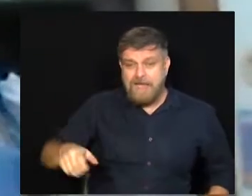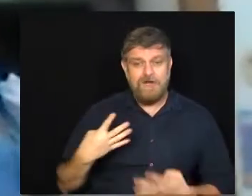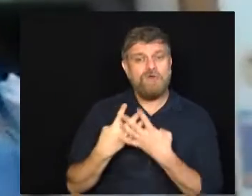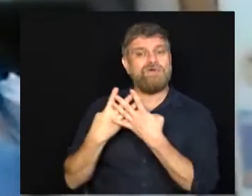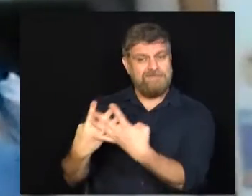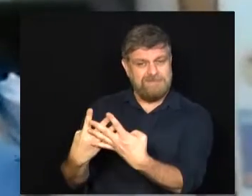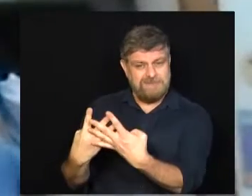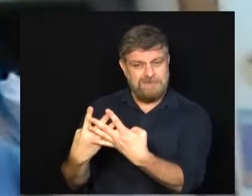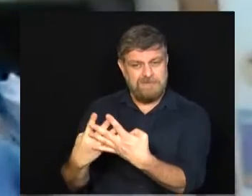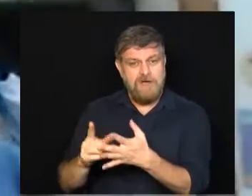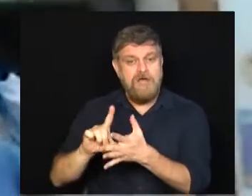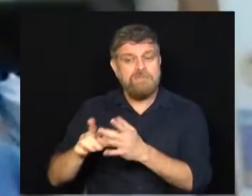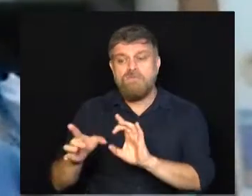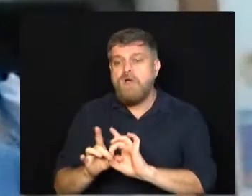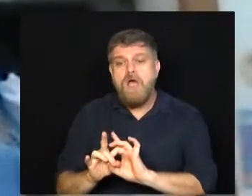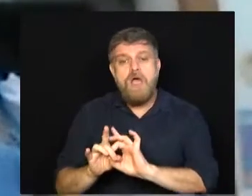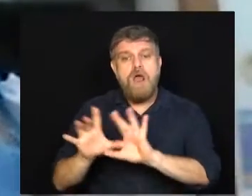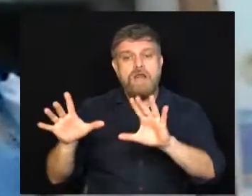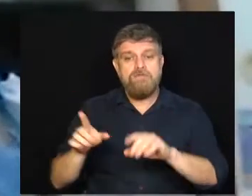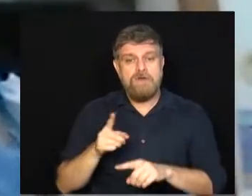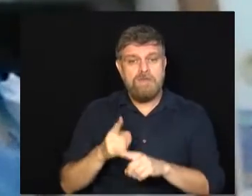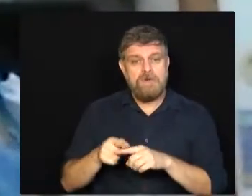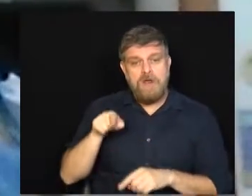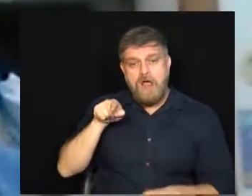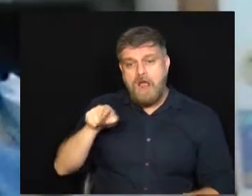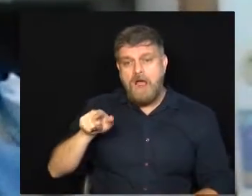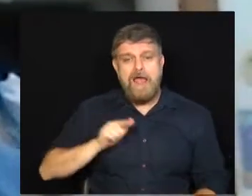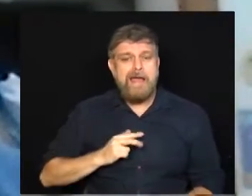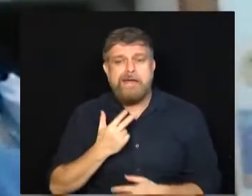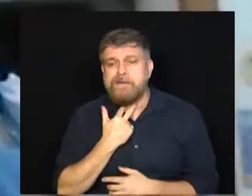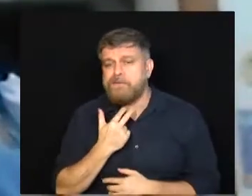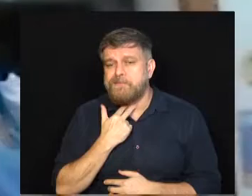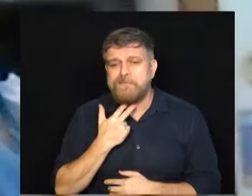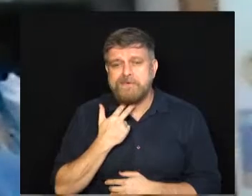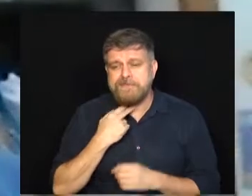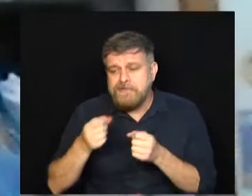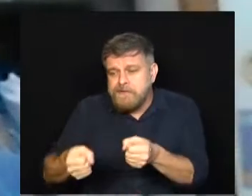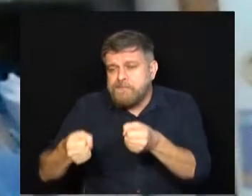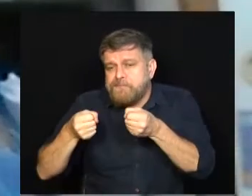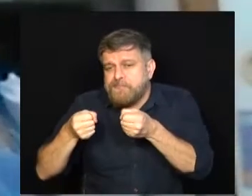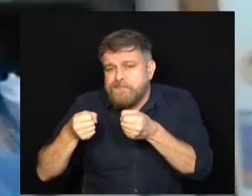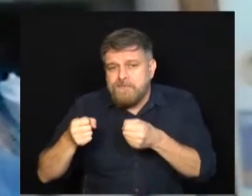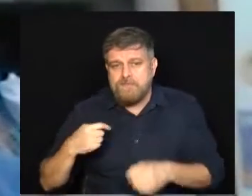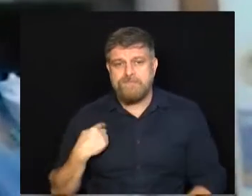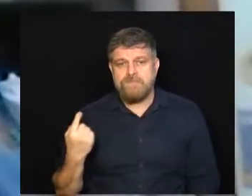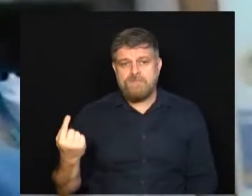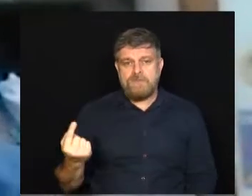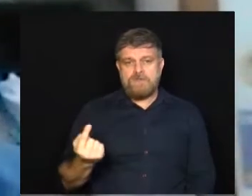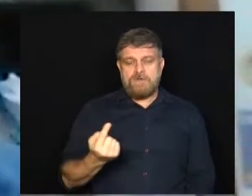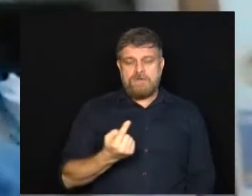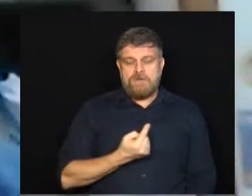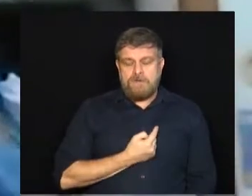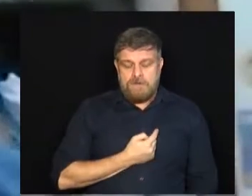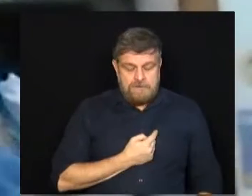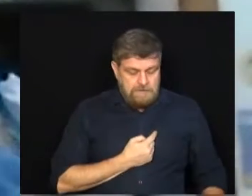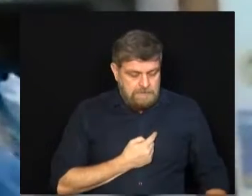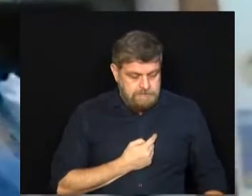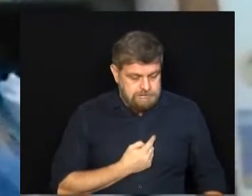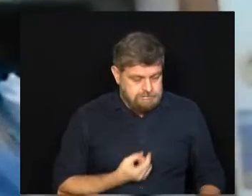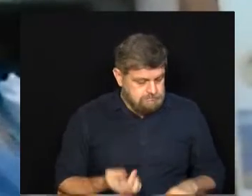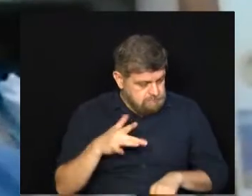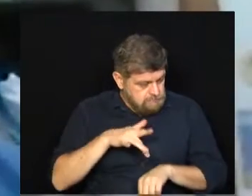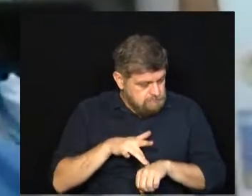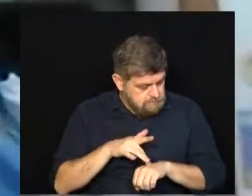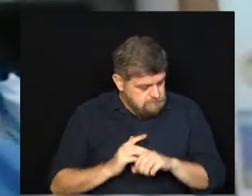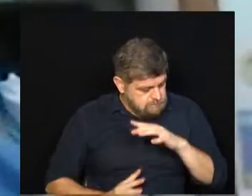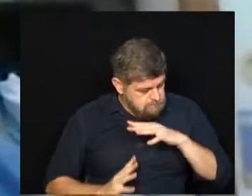foi absolvido porque ele foi considerado inimputável. Nesse caso, uma decisão da justiça que nós respeitamos, mas é importante registrar